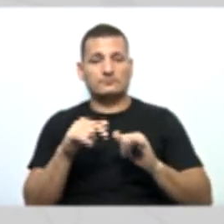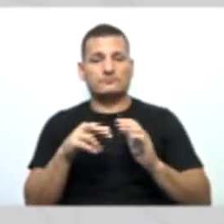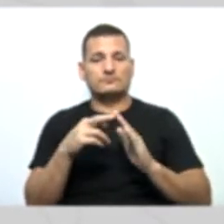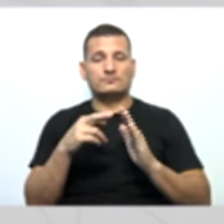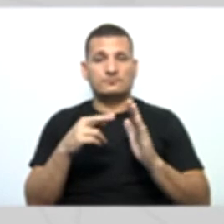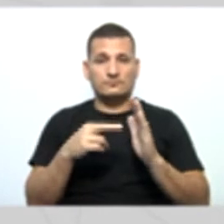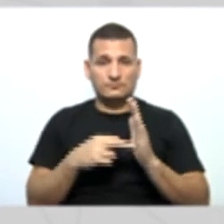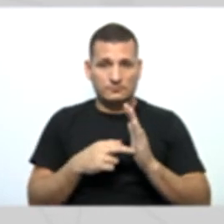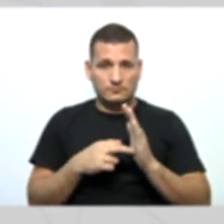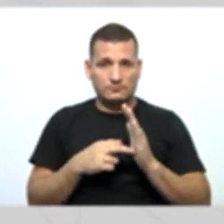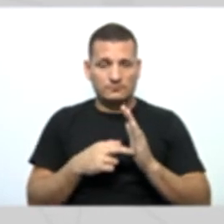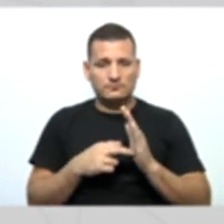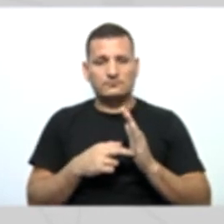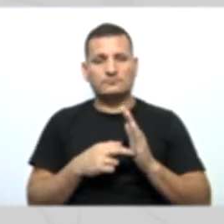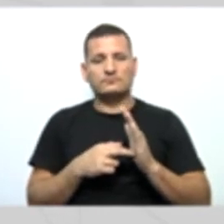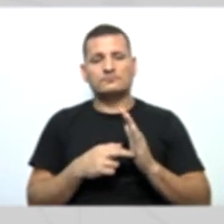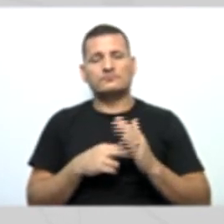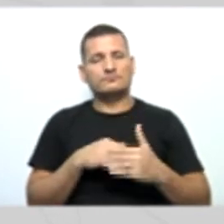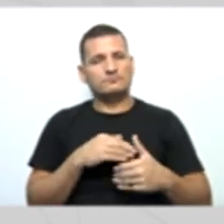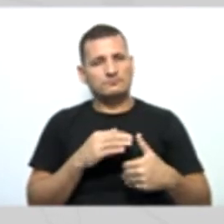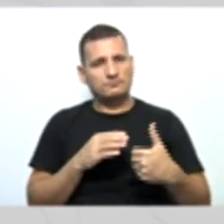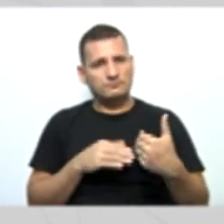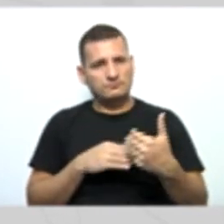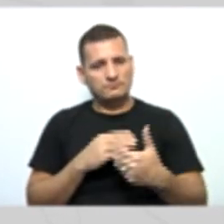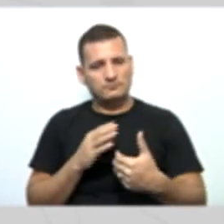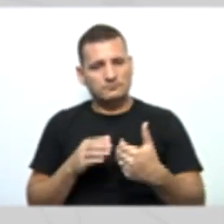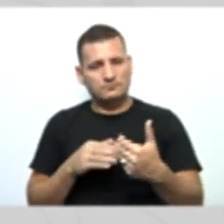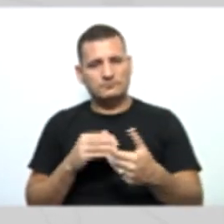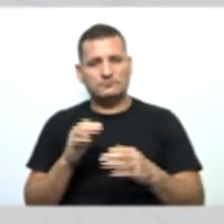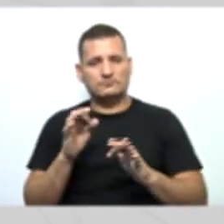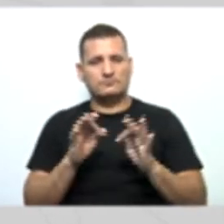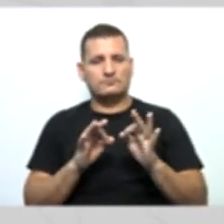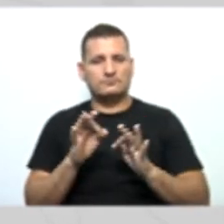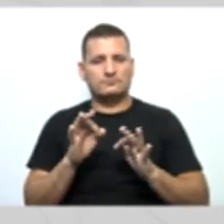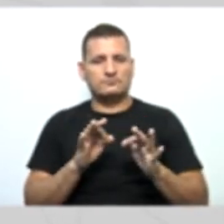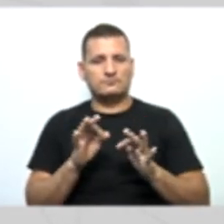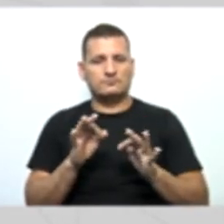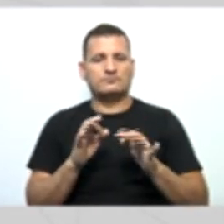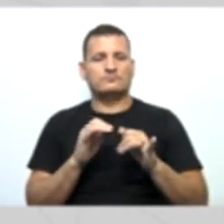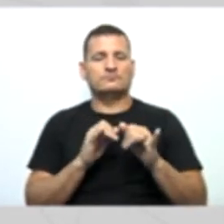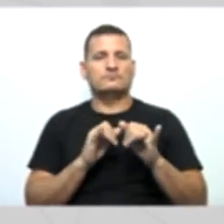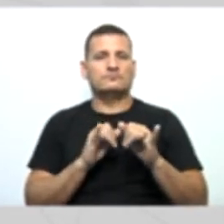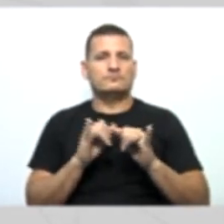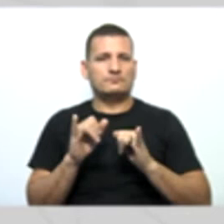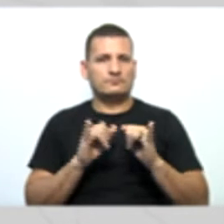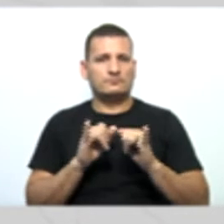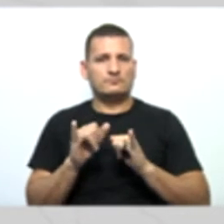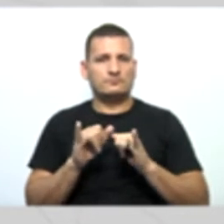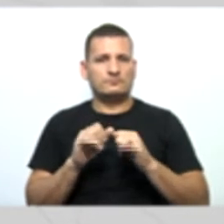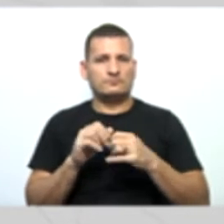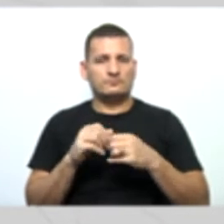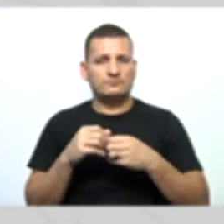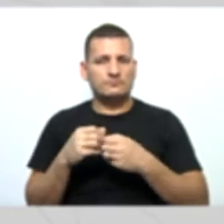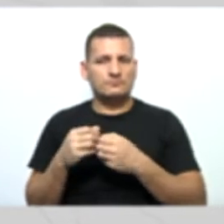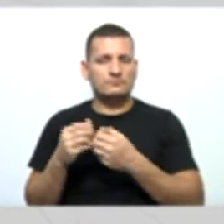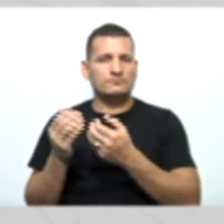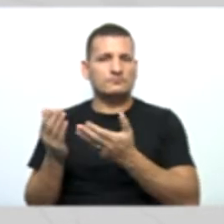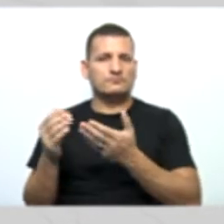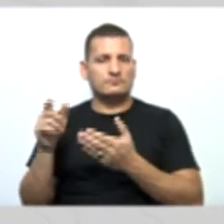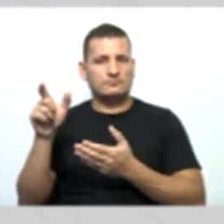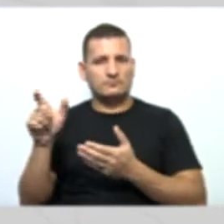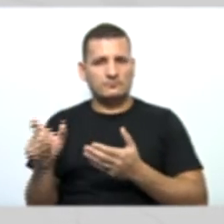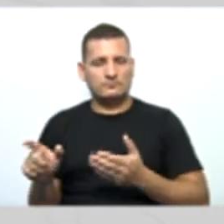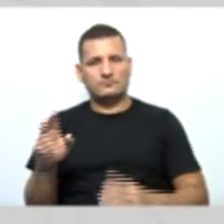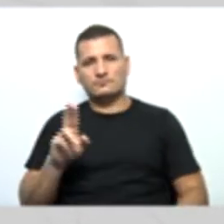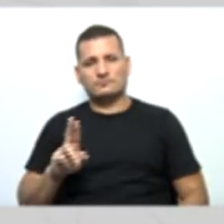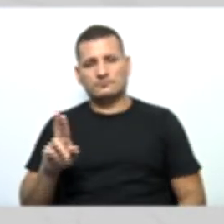regras e procedimentos organizado para um fornecimento de informação para o usuário, certo? Então, quem